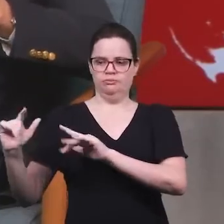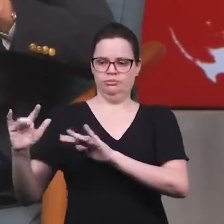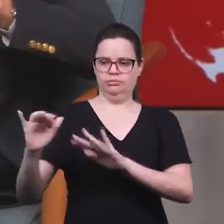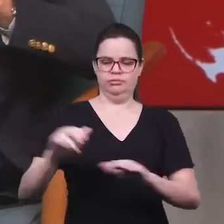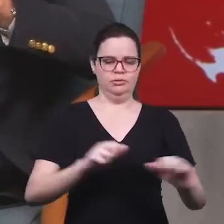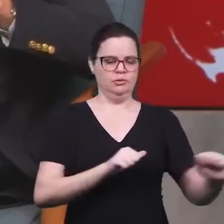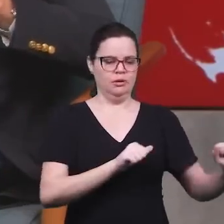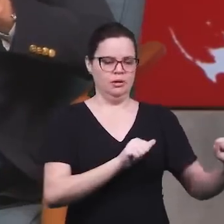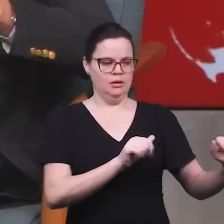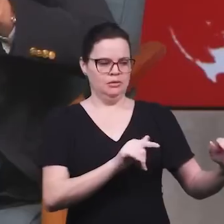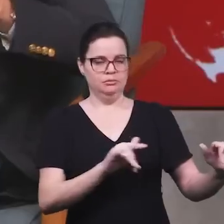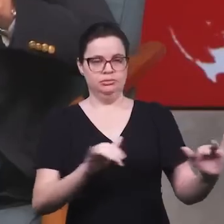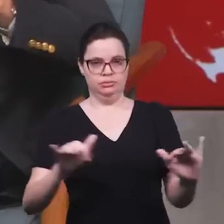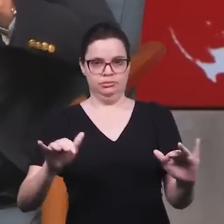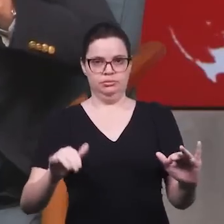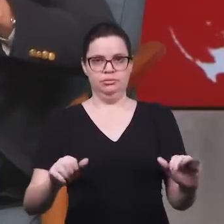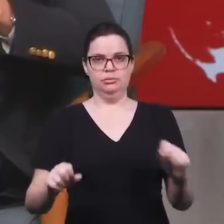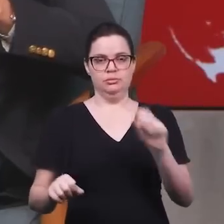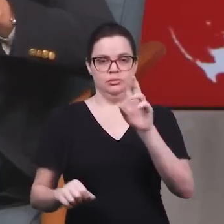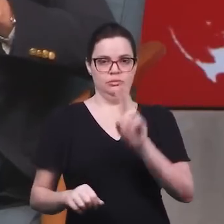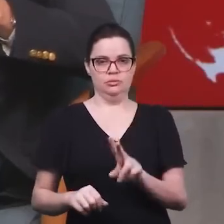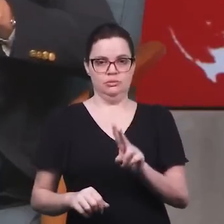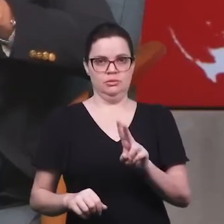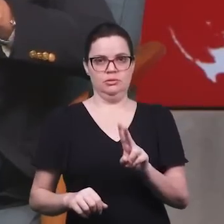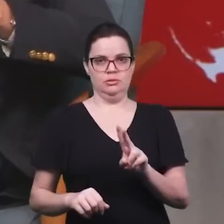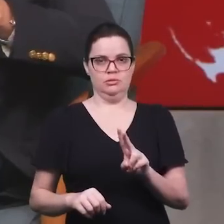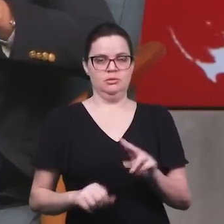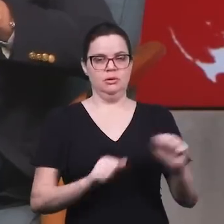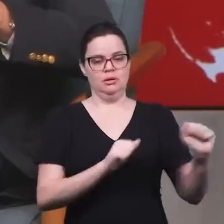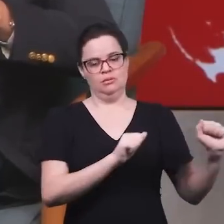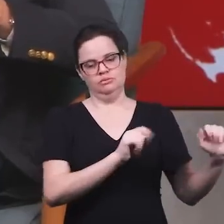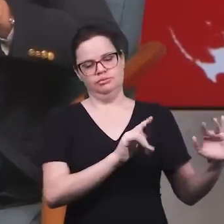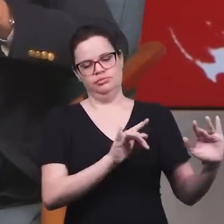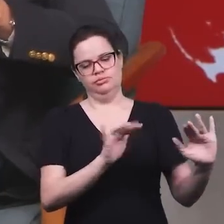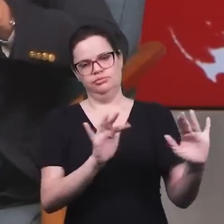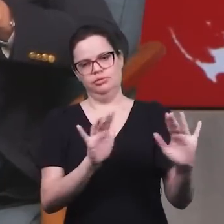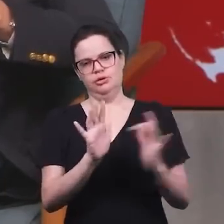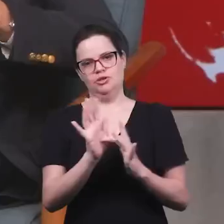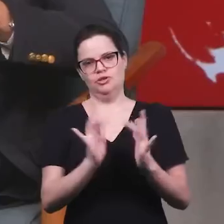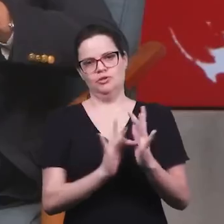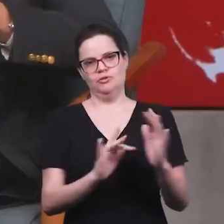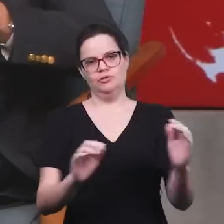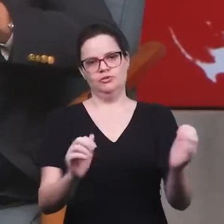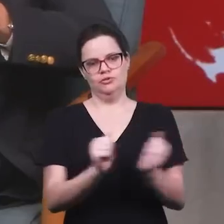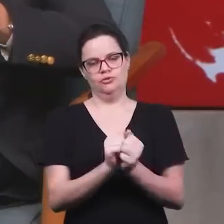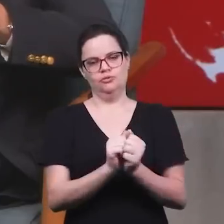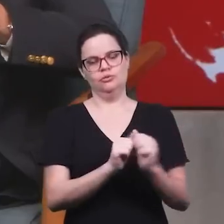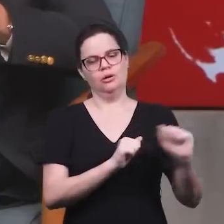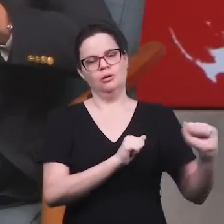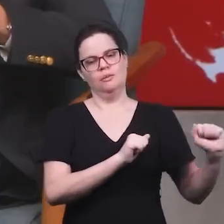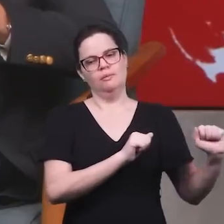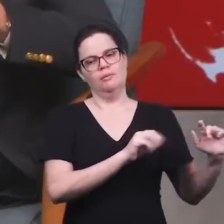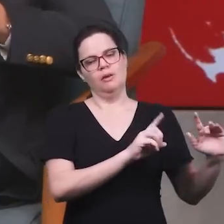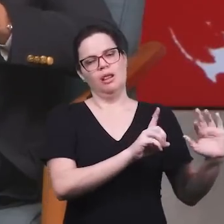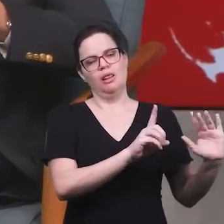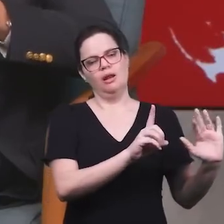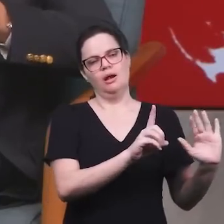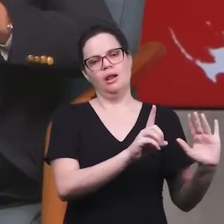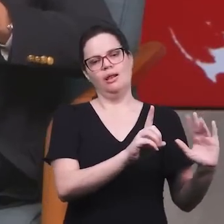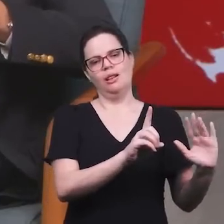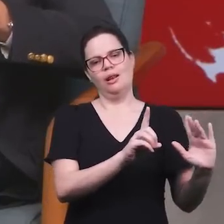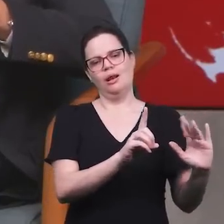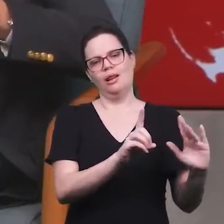aqui, uma multidão ia com Jesus. Depois de uma longa caminhada,